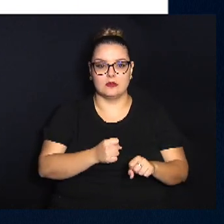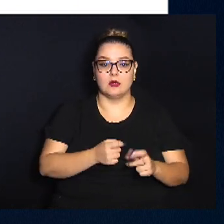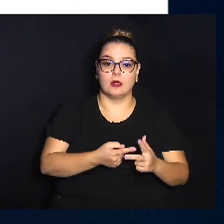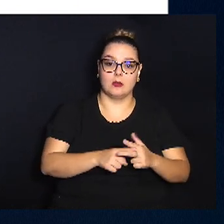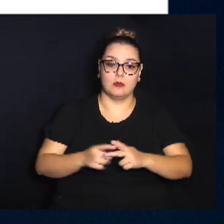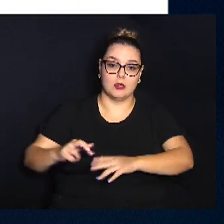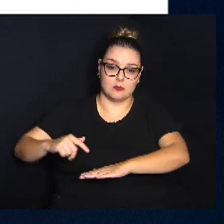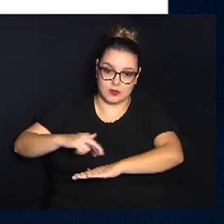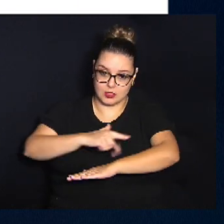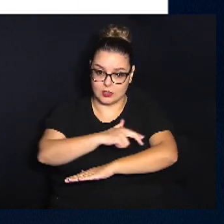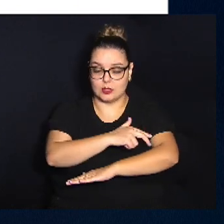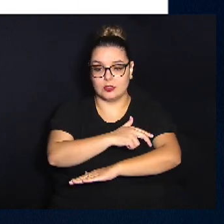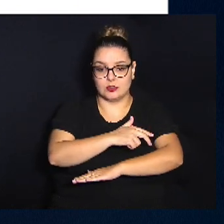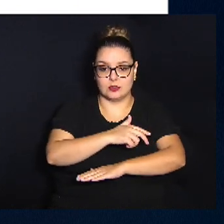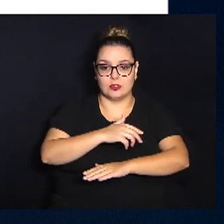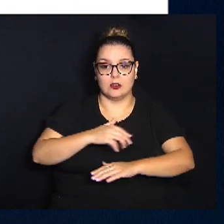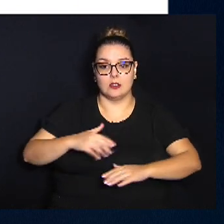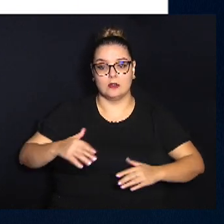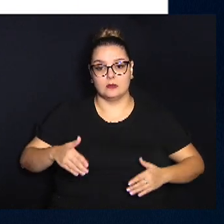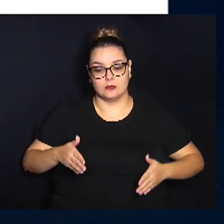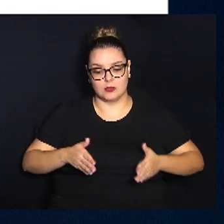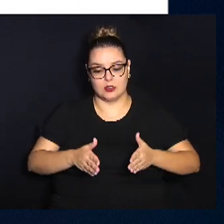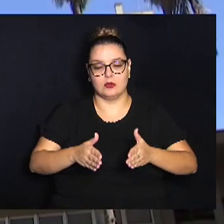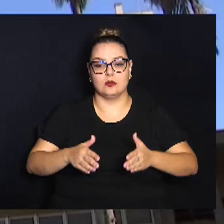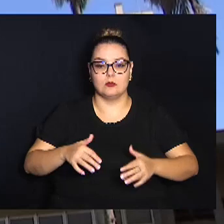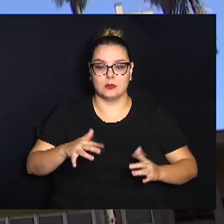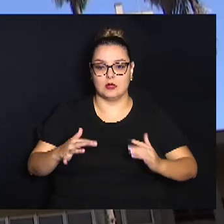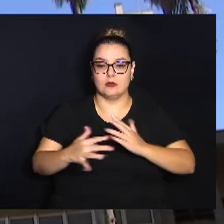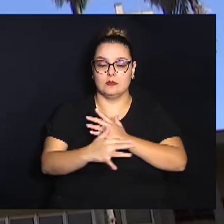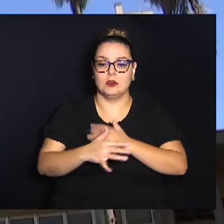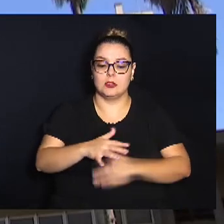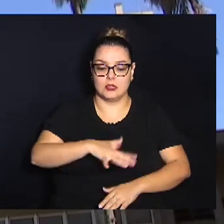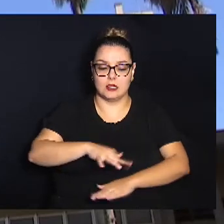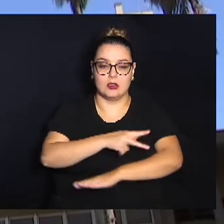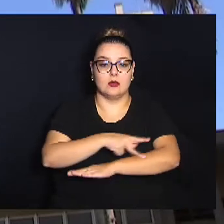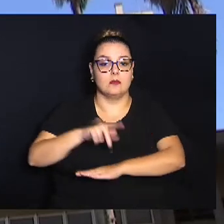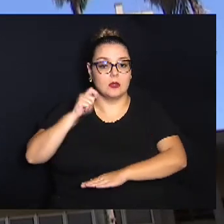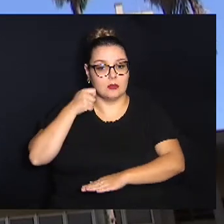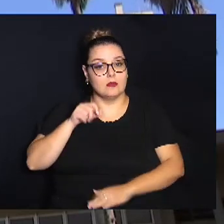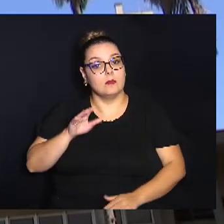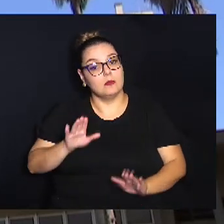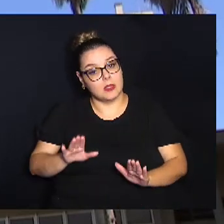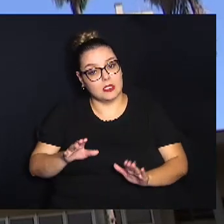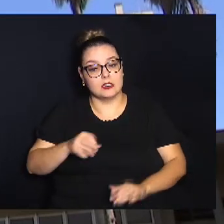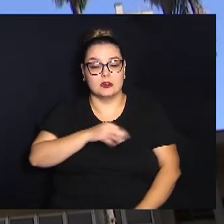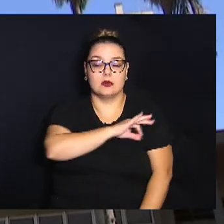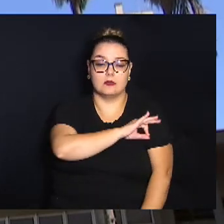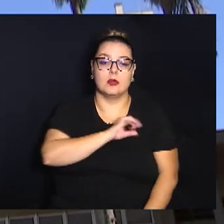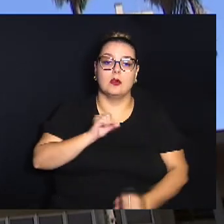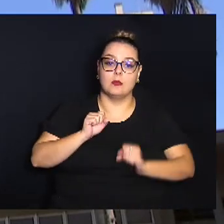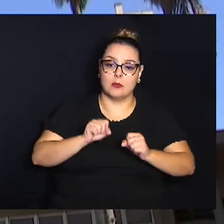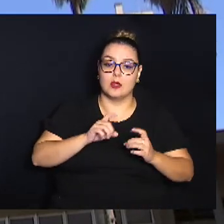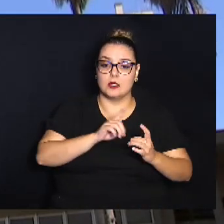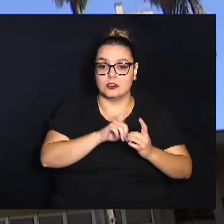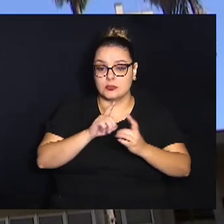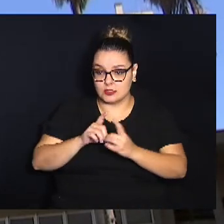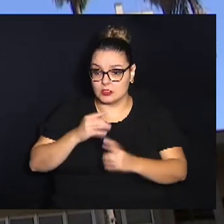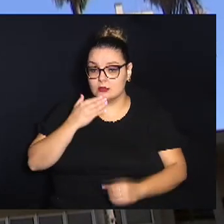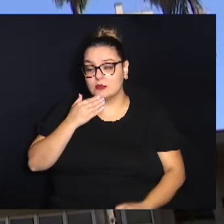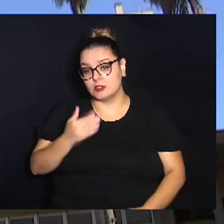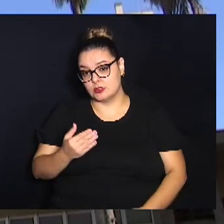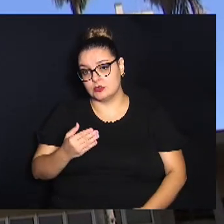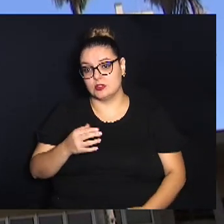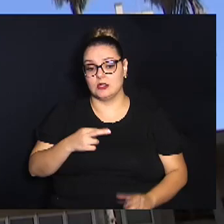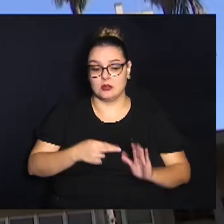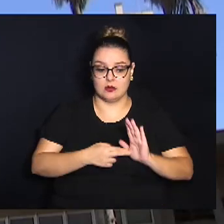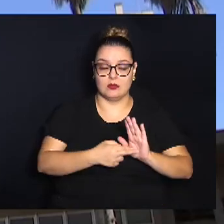manutenção de calçadas, caminhos e áreas pavimentadas. Porém, ficará a critério da Prefeitura o atendimento de solicitações